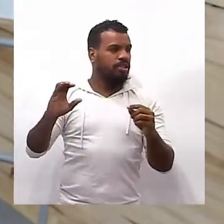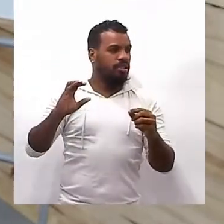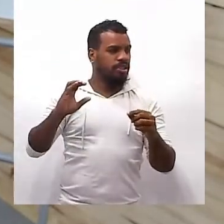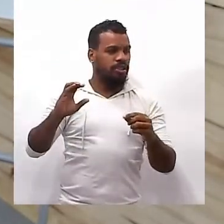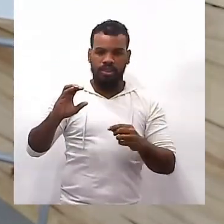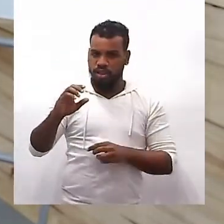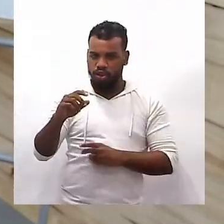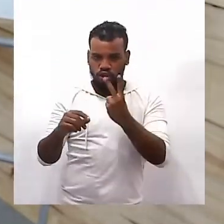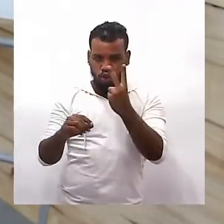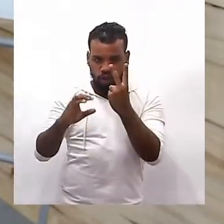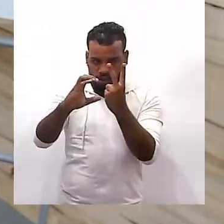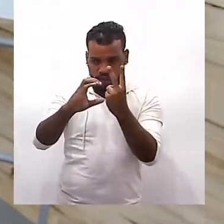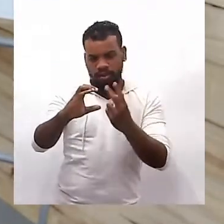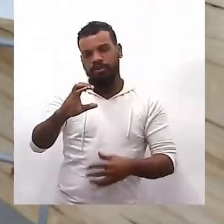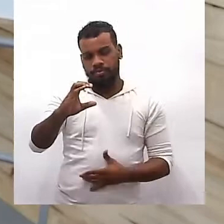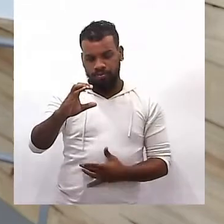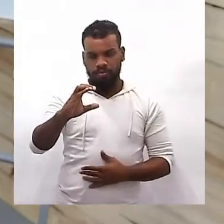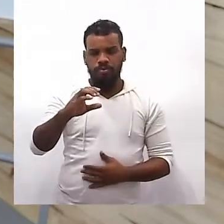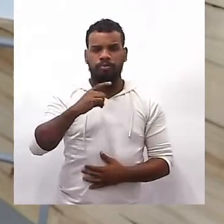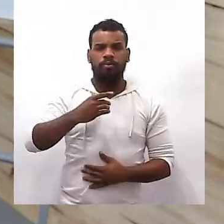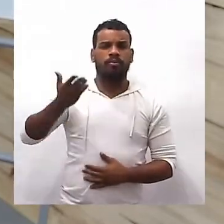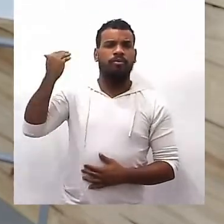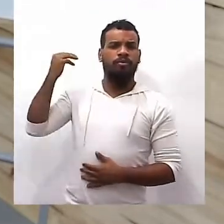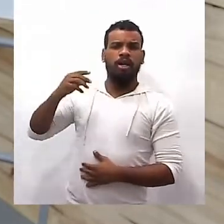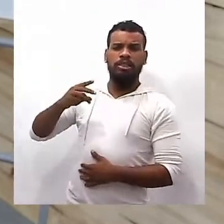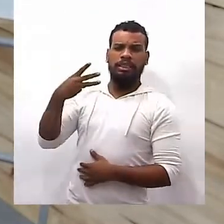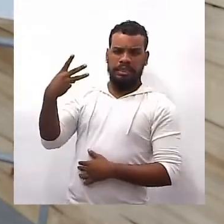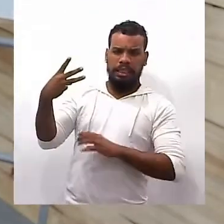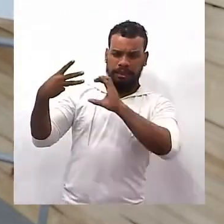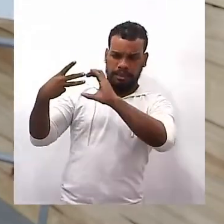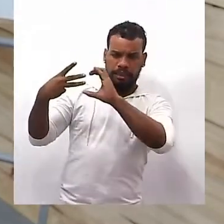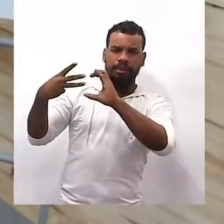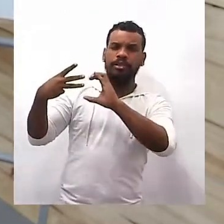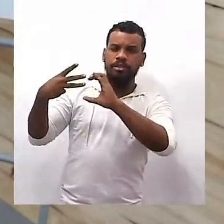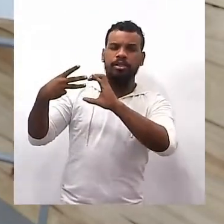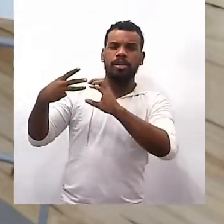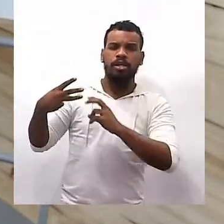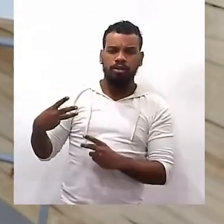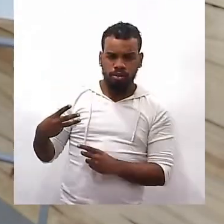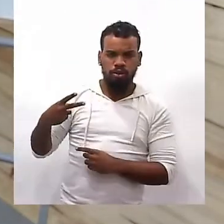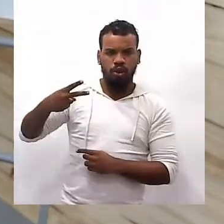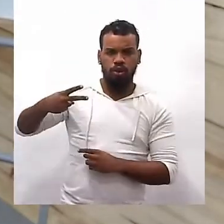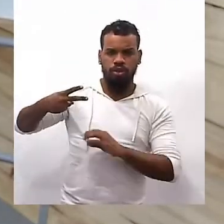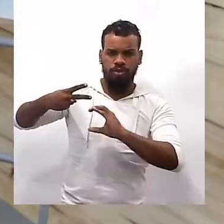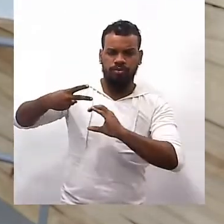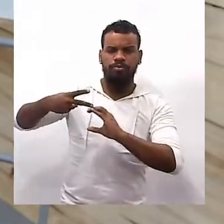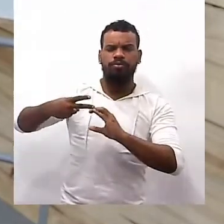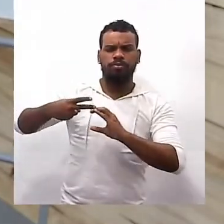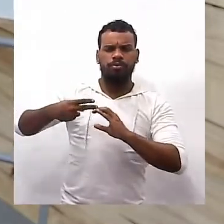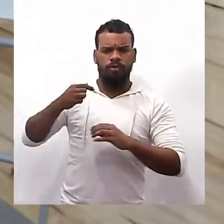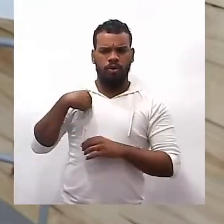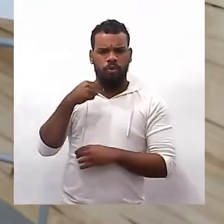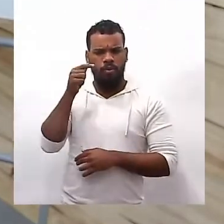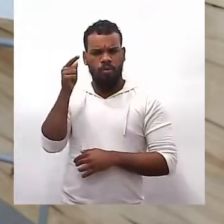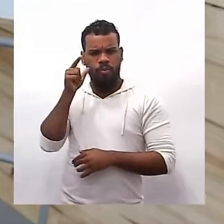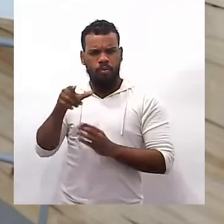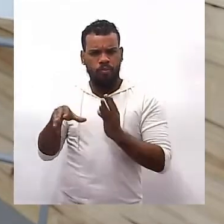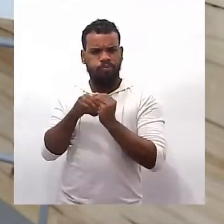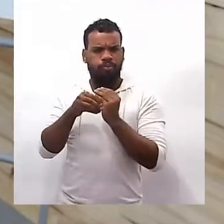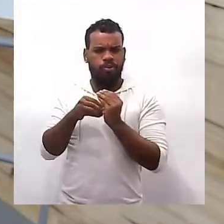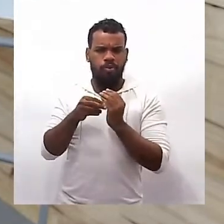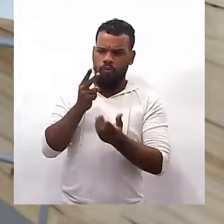vê, se no começo eu tenho 3 e no final eu tenho 2, significa que durante o processo eu ganhei,